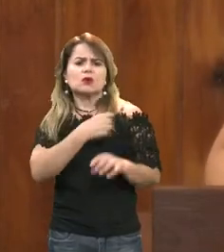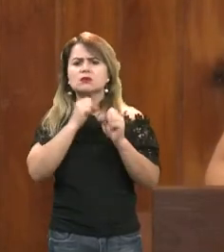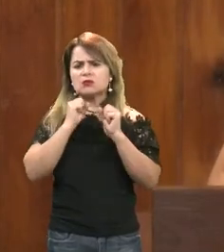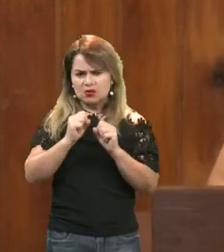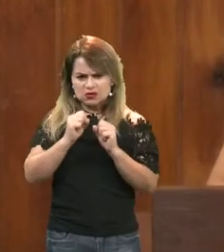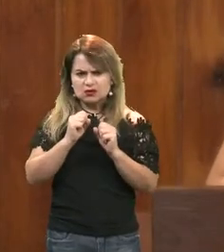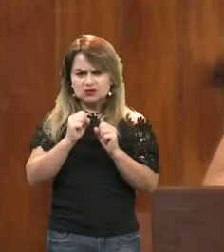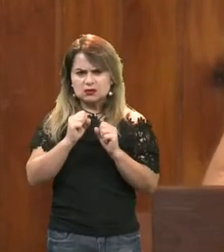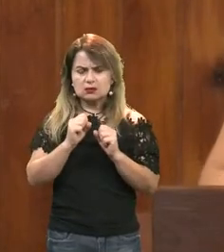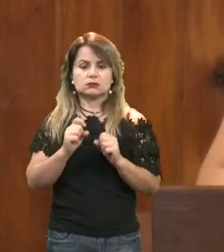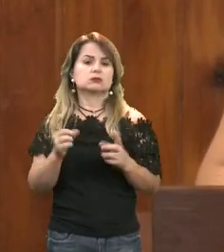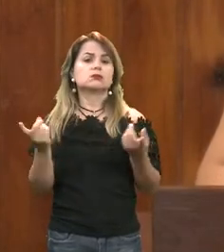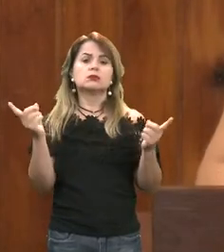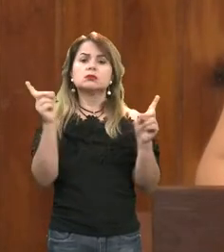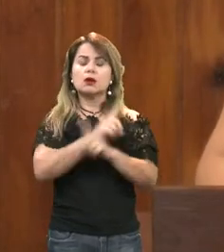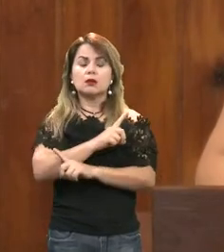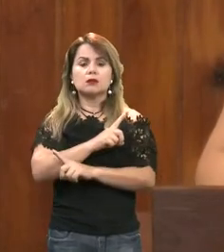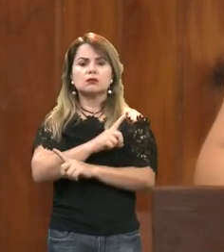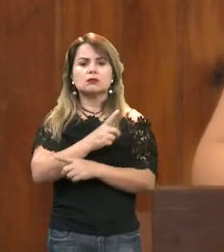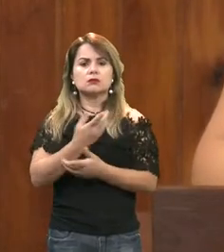Não.